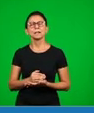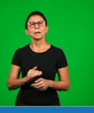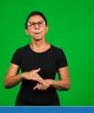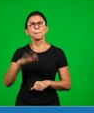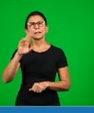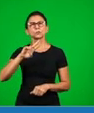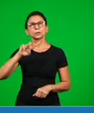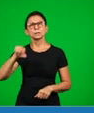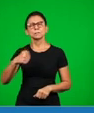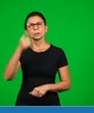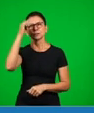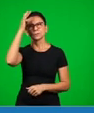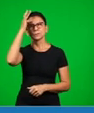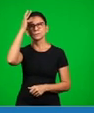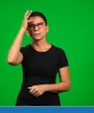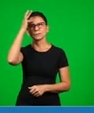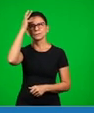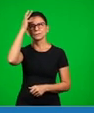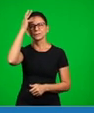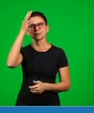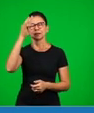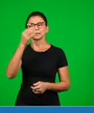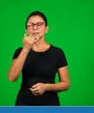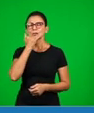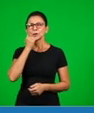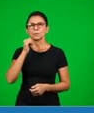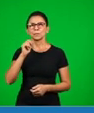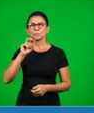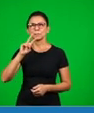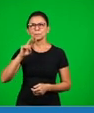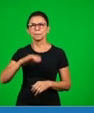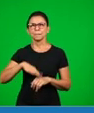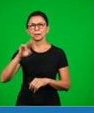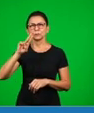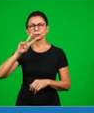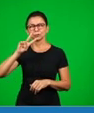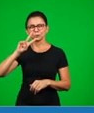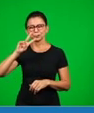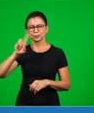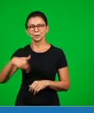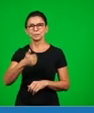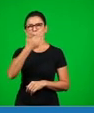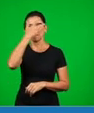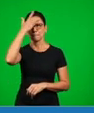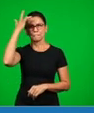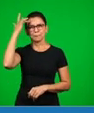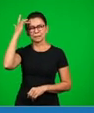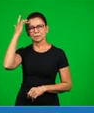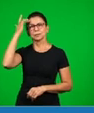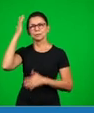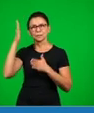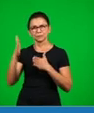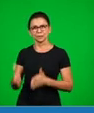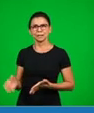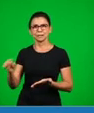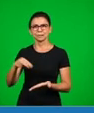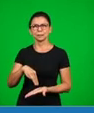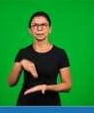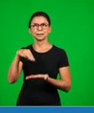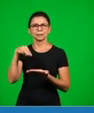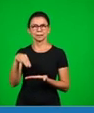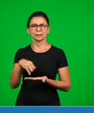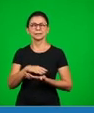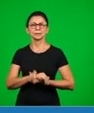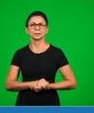e tal. Crianças, adolescentes, as famílias devem educar as crianças, porque tudo o que o governo pode fazer é construir mais cadeias